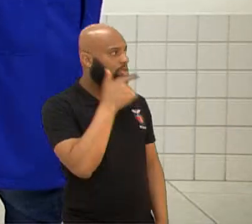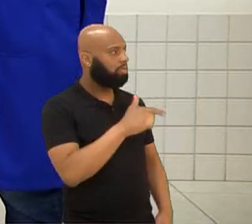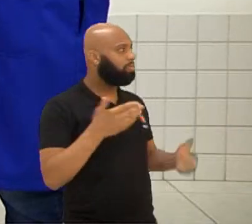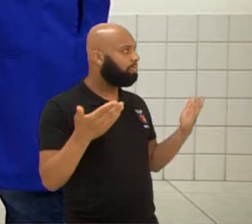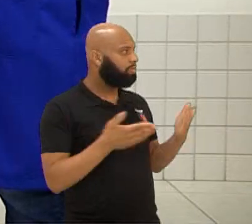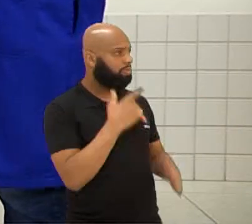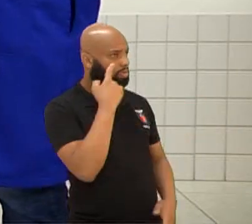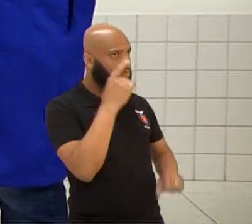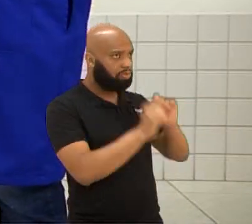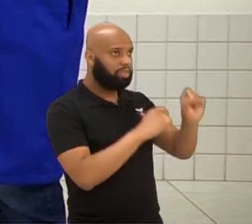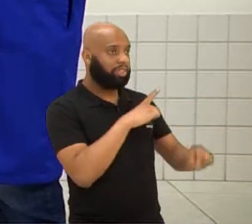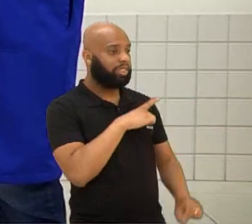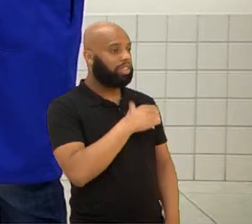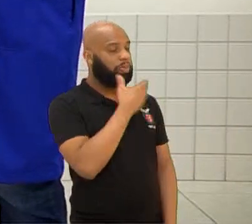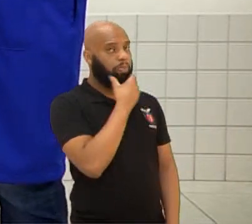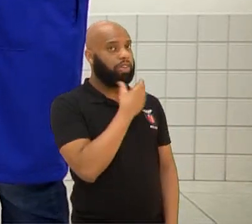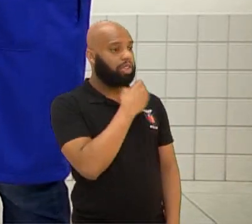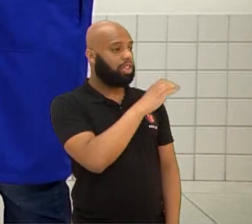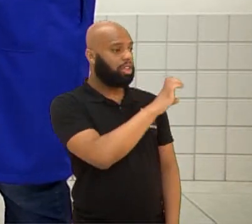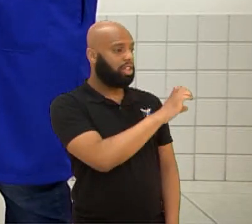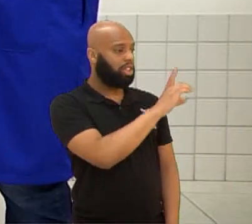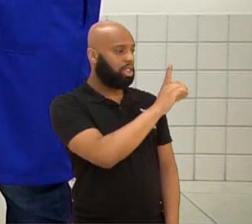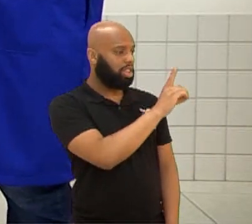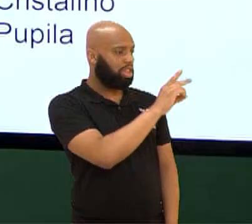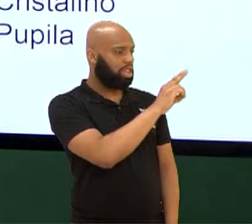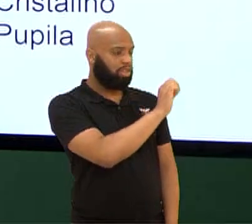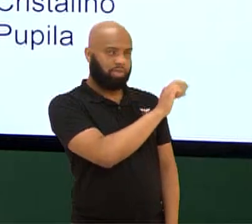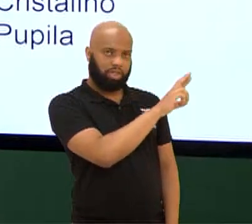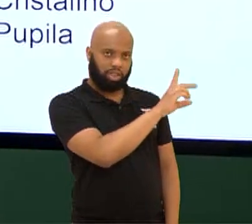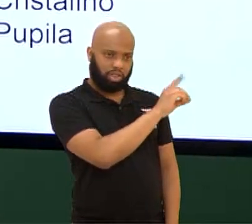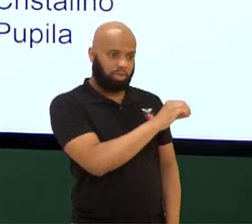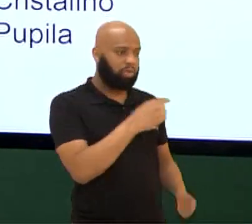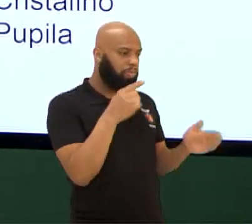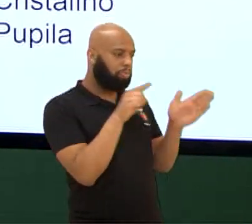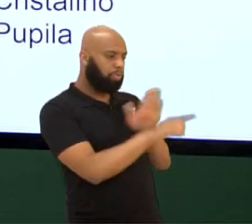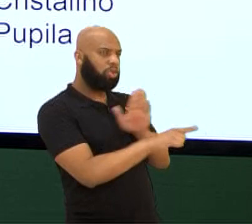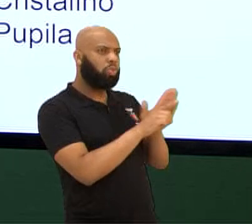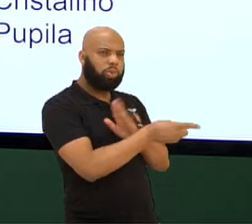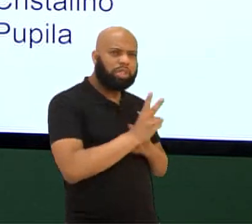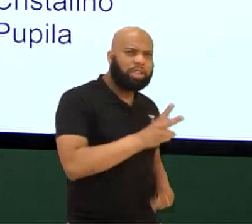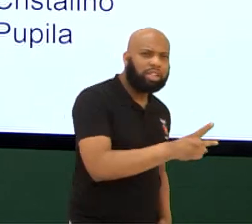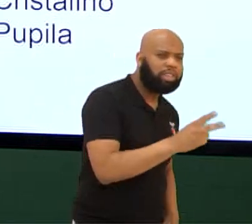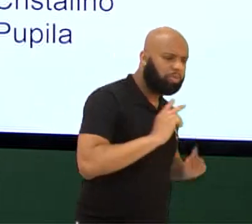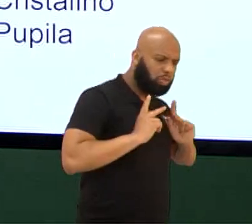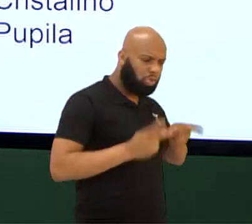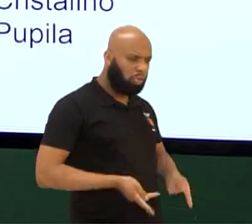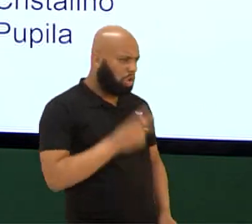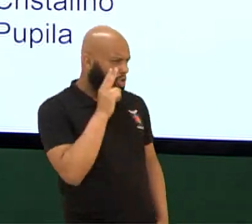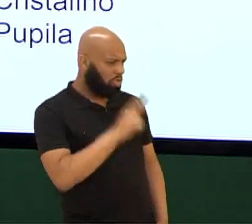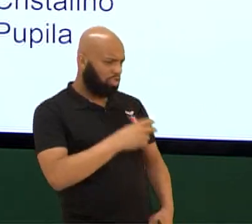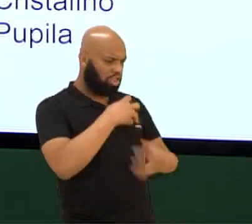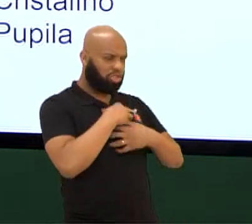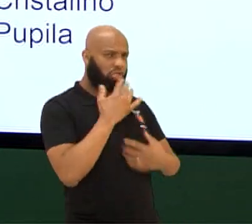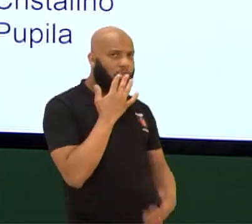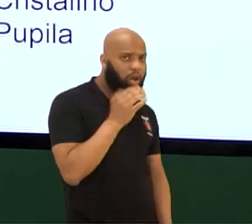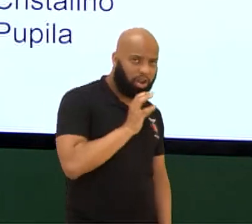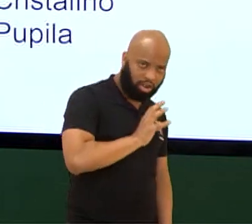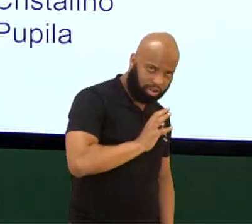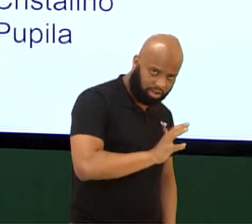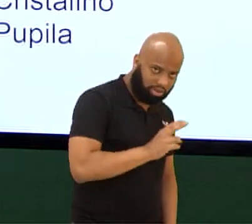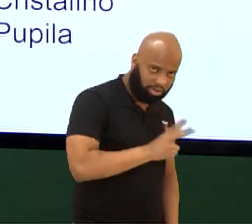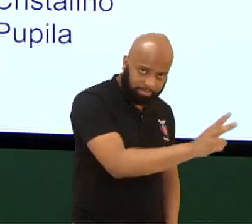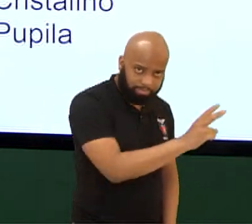lá. Tem o Eduardo Felipe, que está perguntando ali se a visão humana sempre foi colorida. Um tempinho que a gente já chega nessa parte aí,